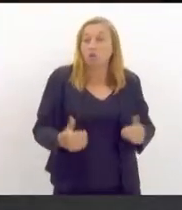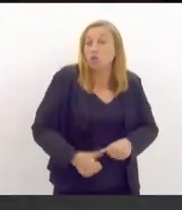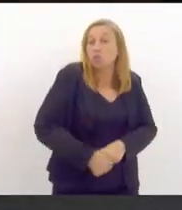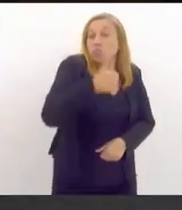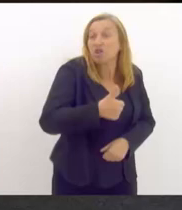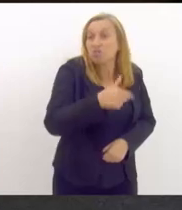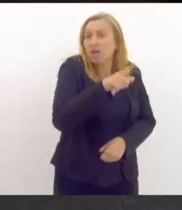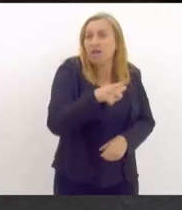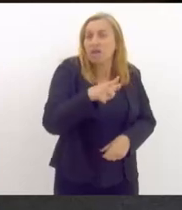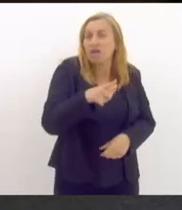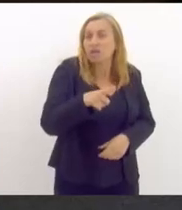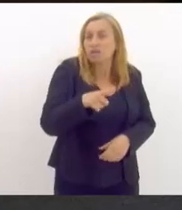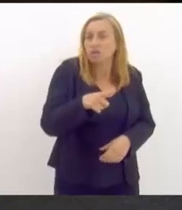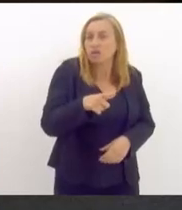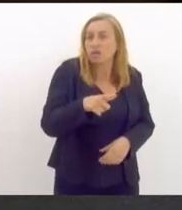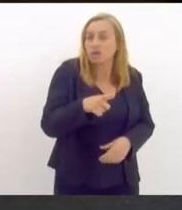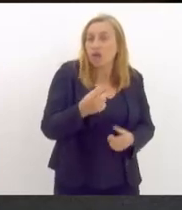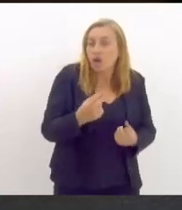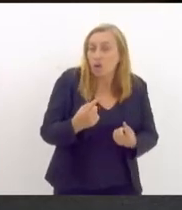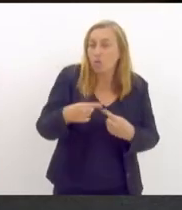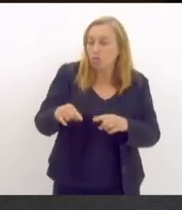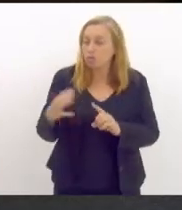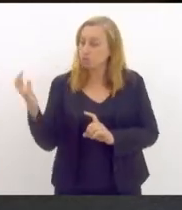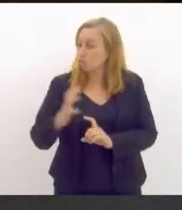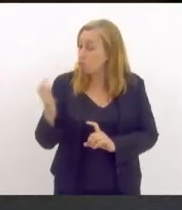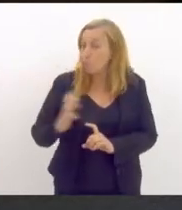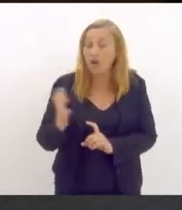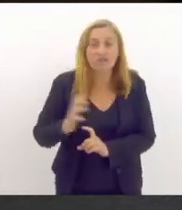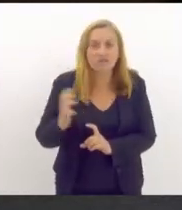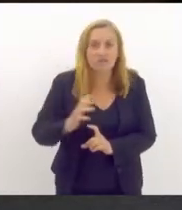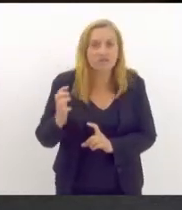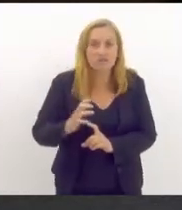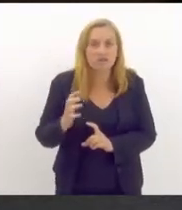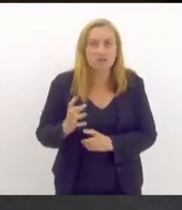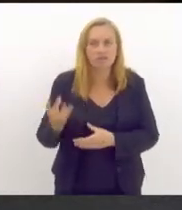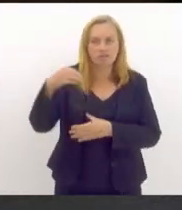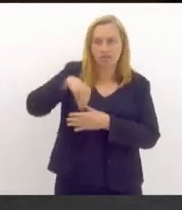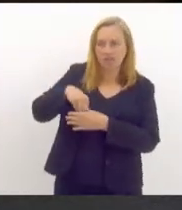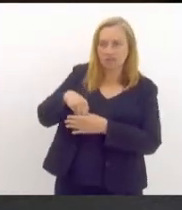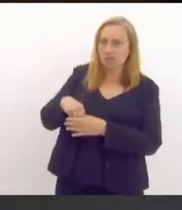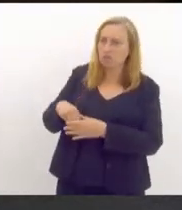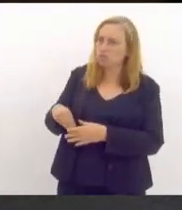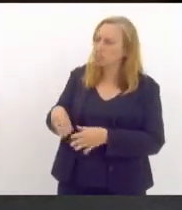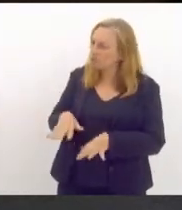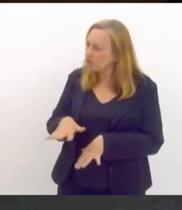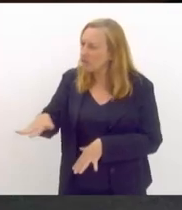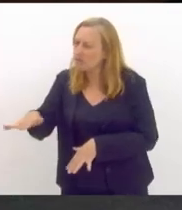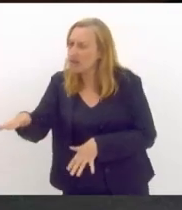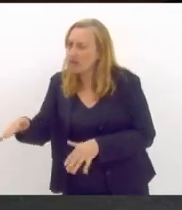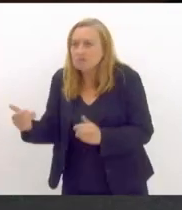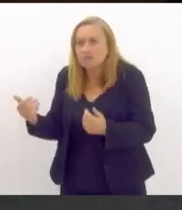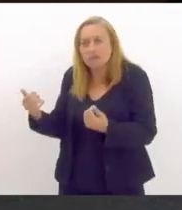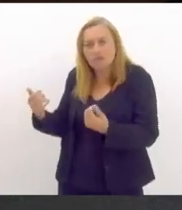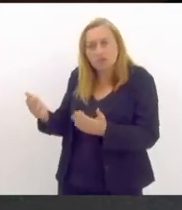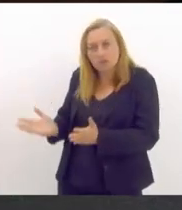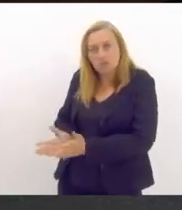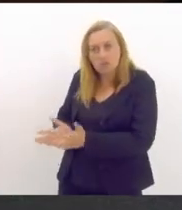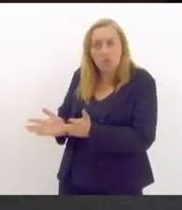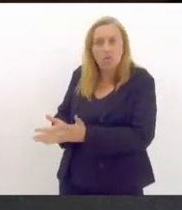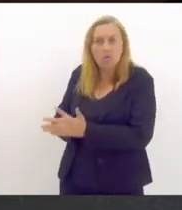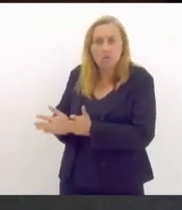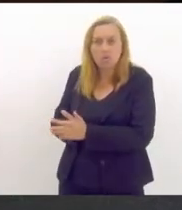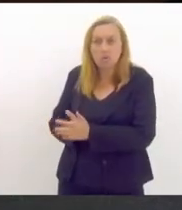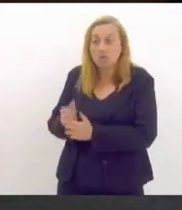os primeiros assim surgirem contra uma influência Tão nefasta dentro de uma população carente que infelizmente enxerga O Poder